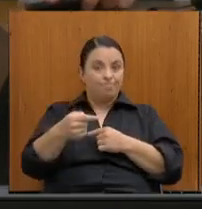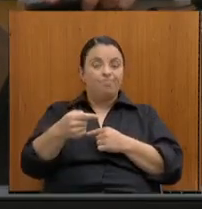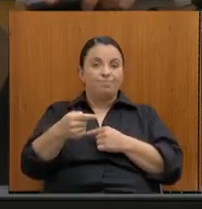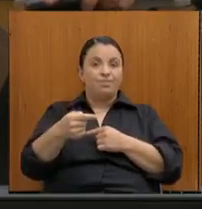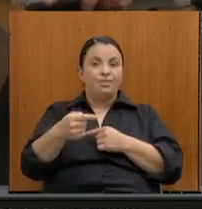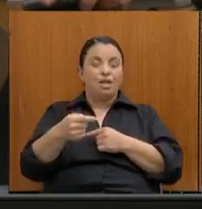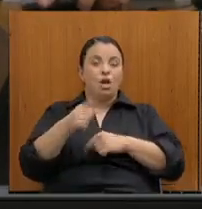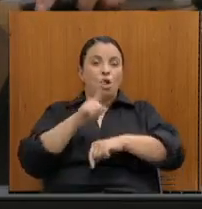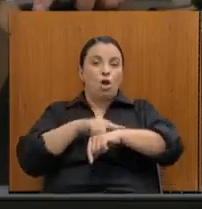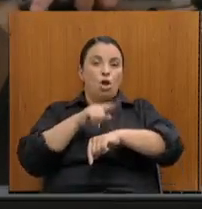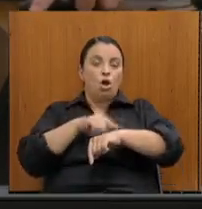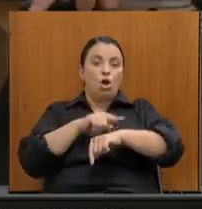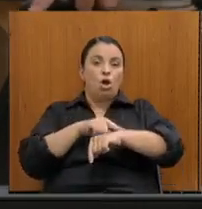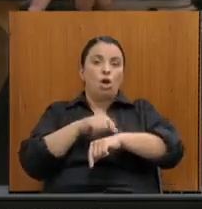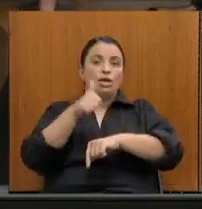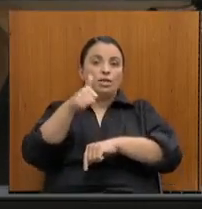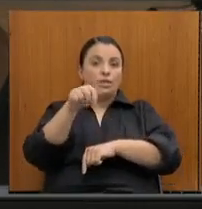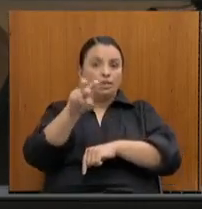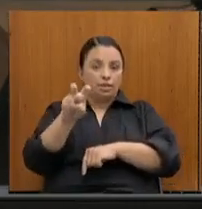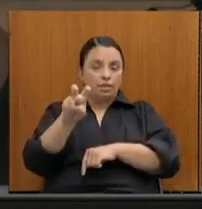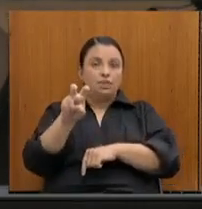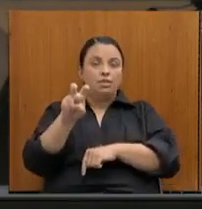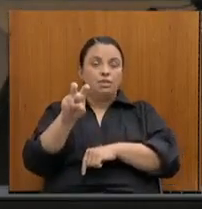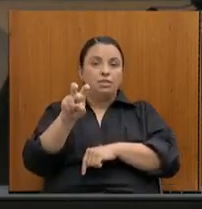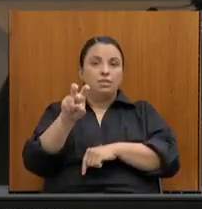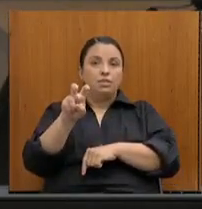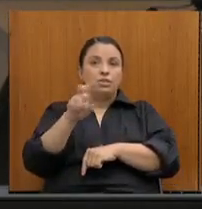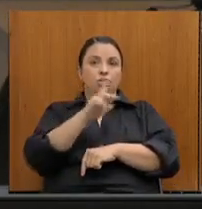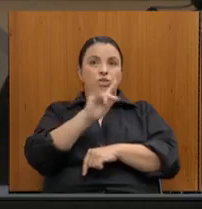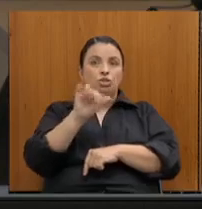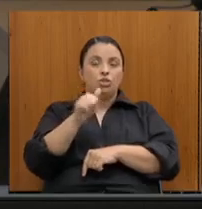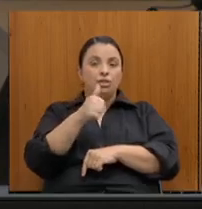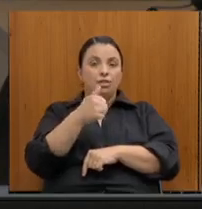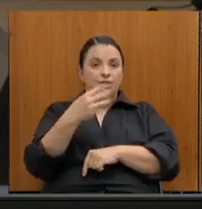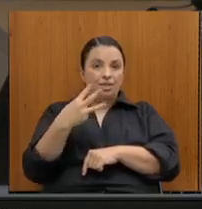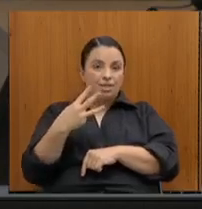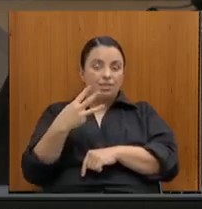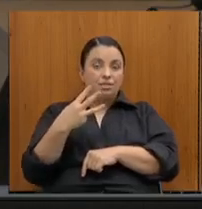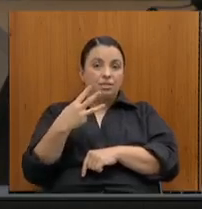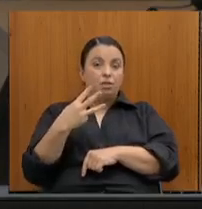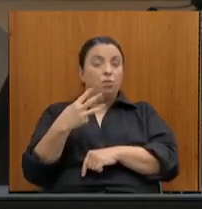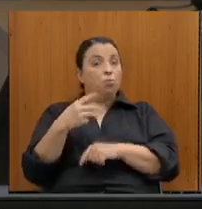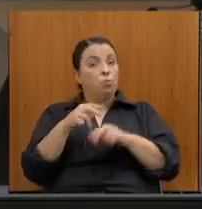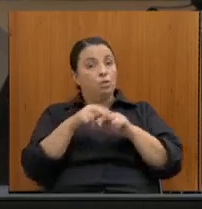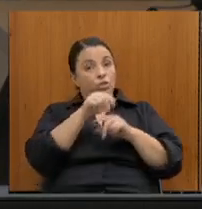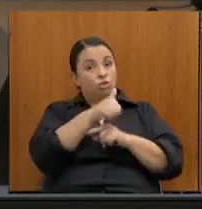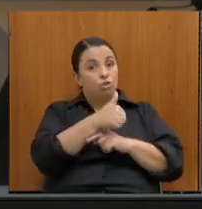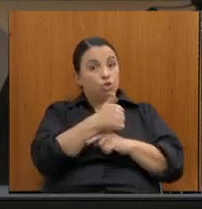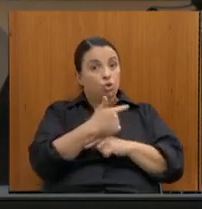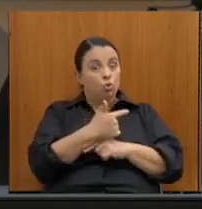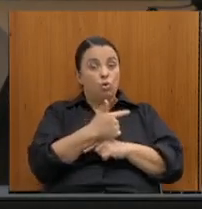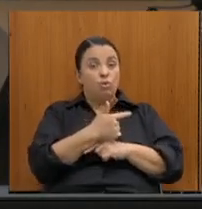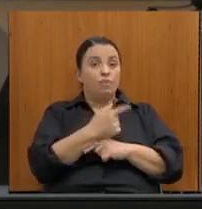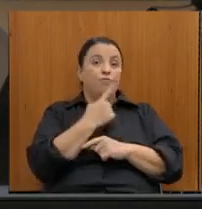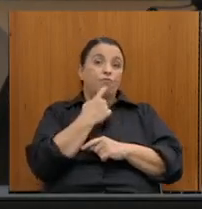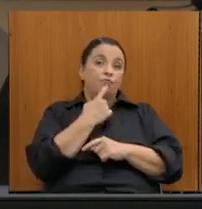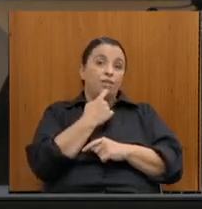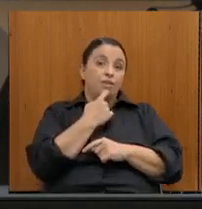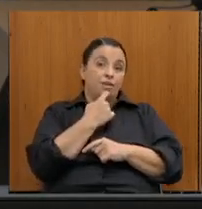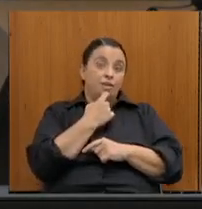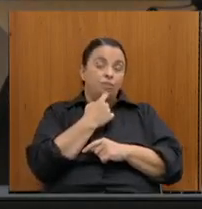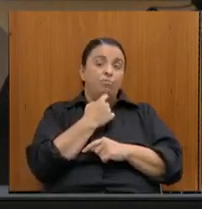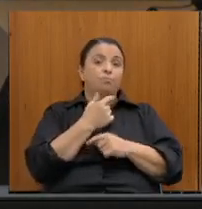às 15horas dia treze que dia 12 é feriado né não havendo mais